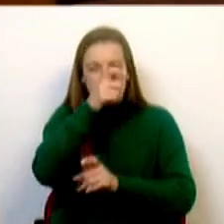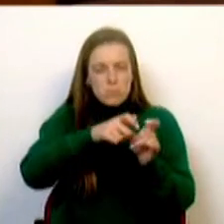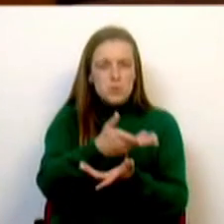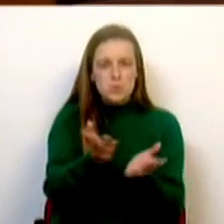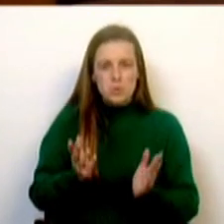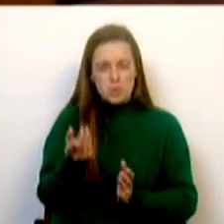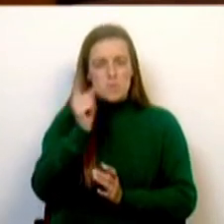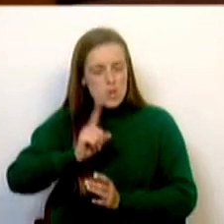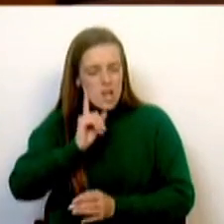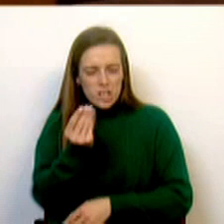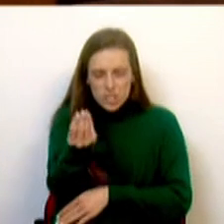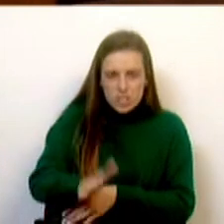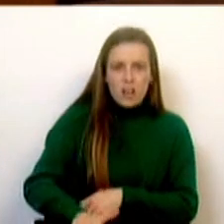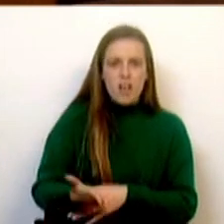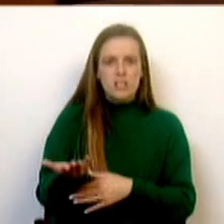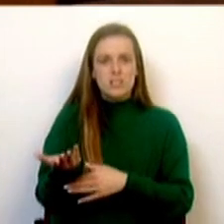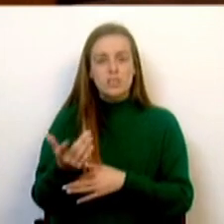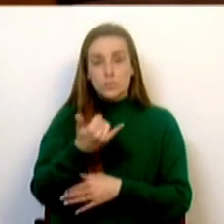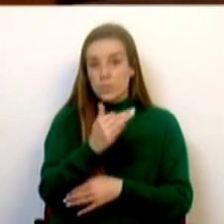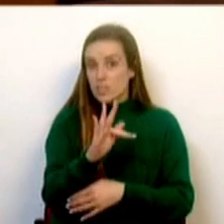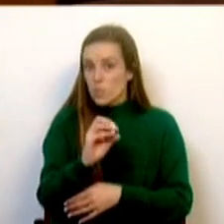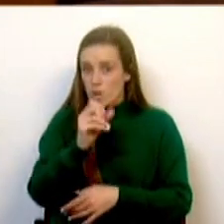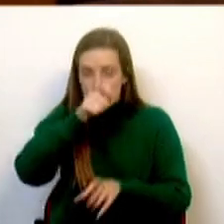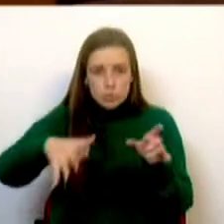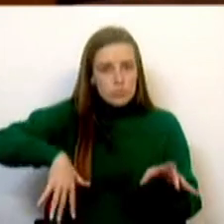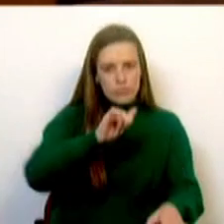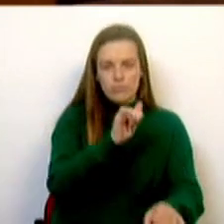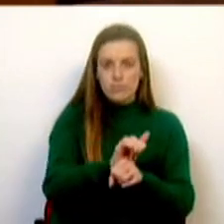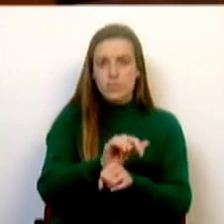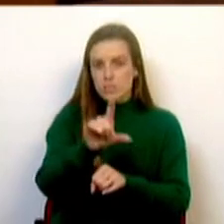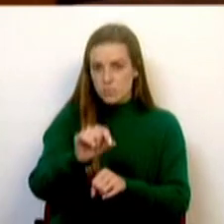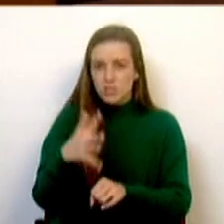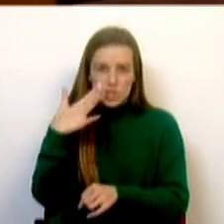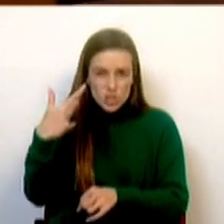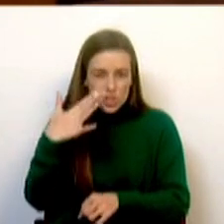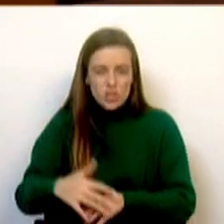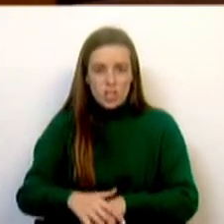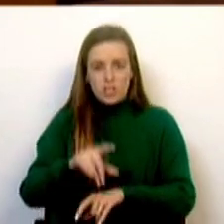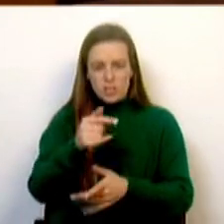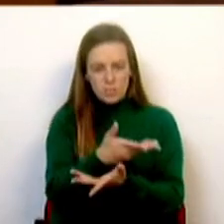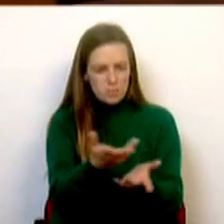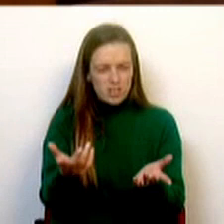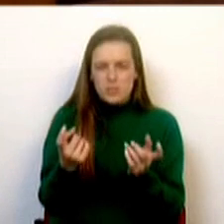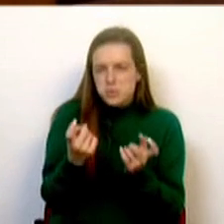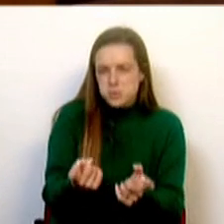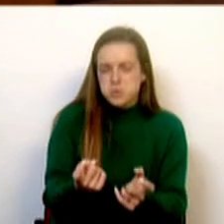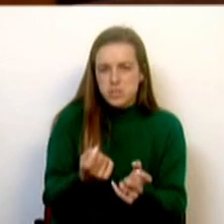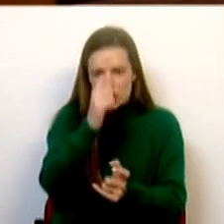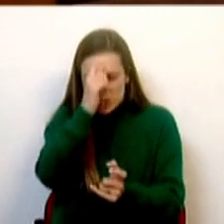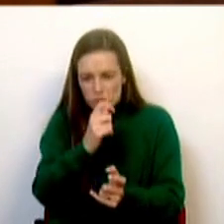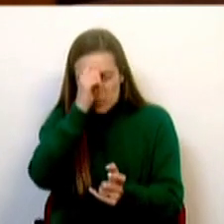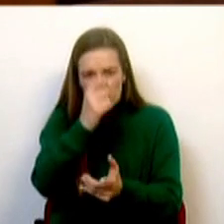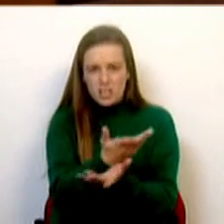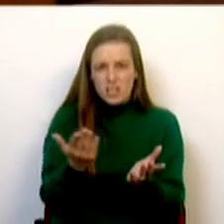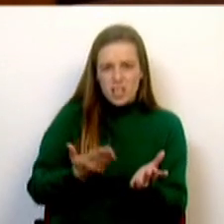e crianças, fazendo 240 reféns, incluindo estrangeiros, semeando o mal num total de respeito pelos